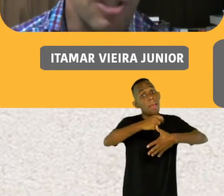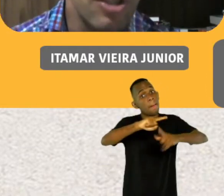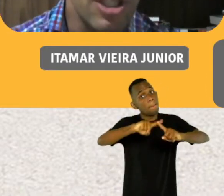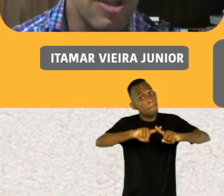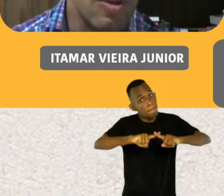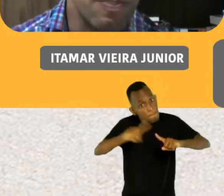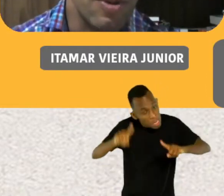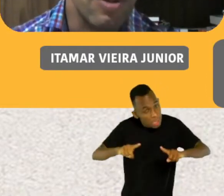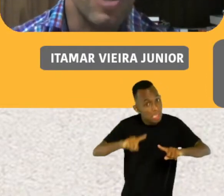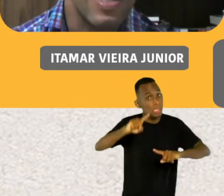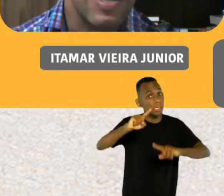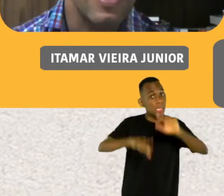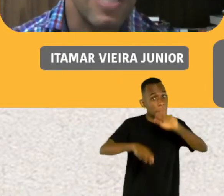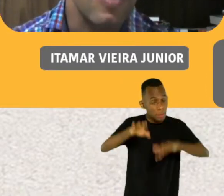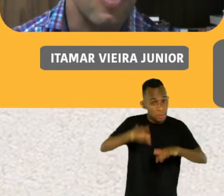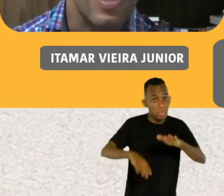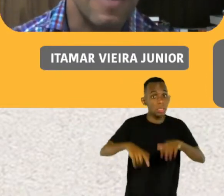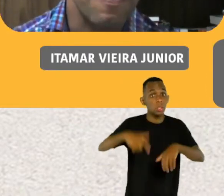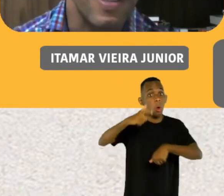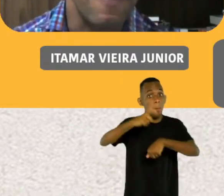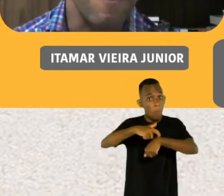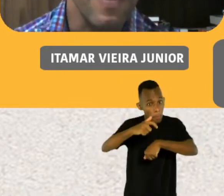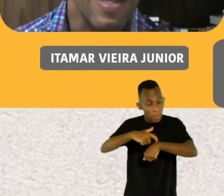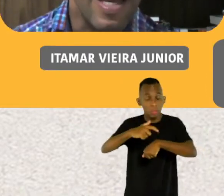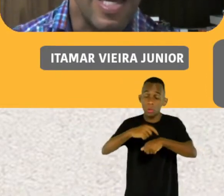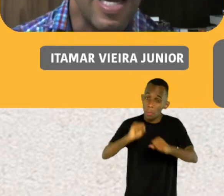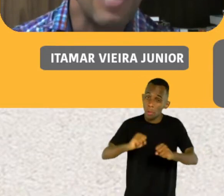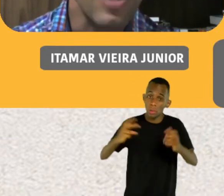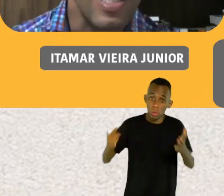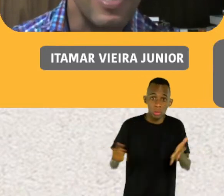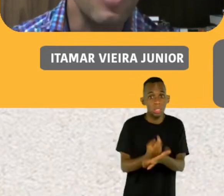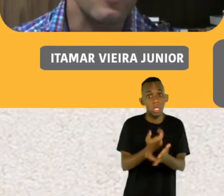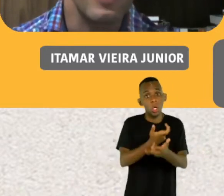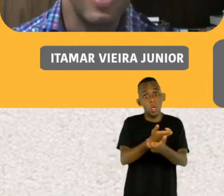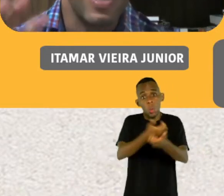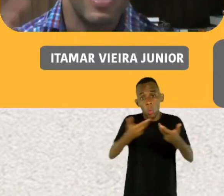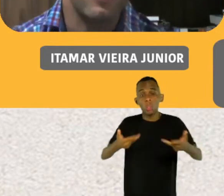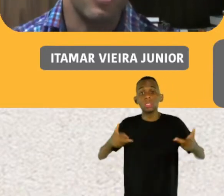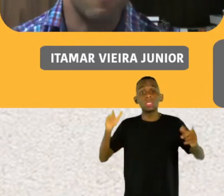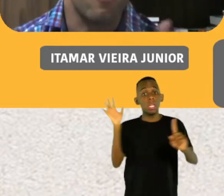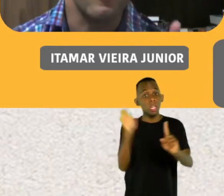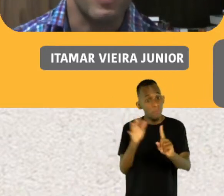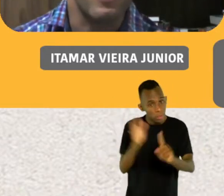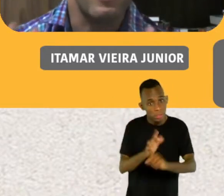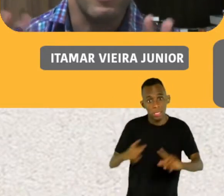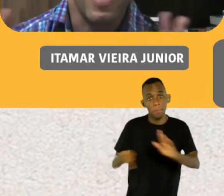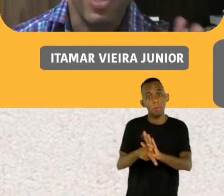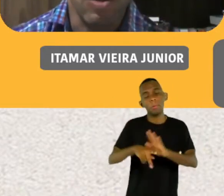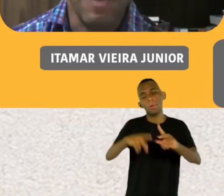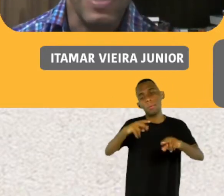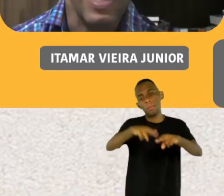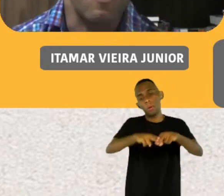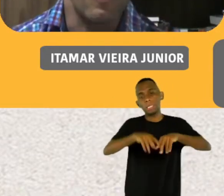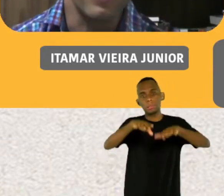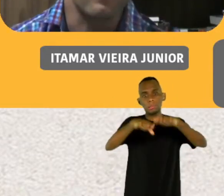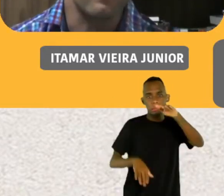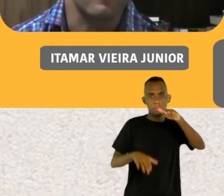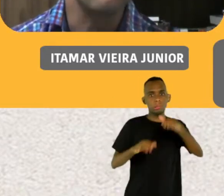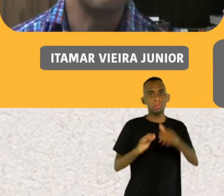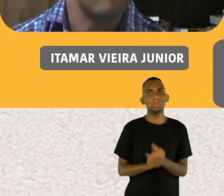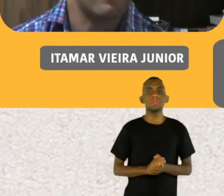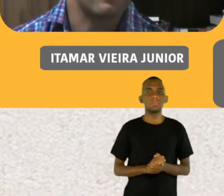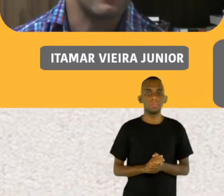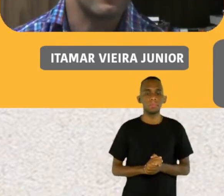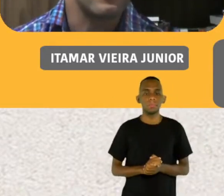ser atingido por todas essas questões também. Acho que é isso que desponta de uma maneira muito,